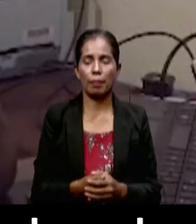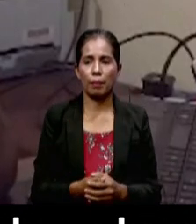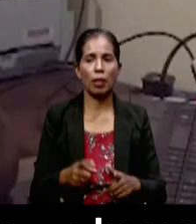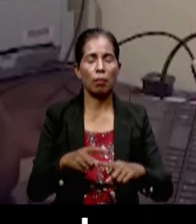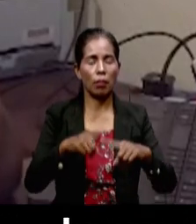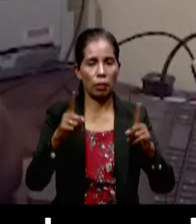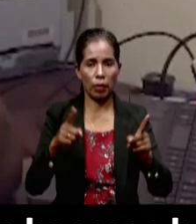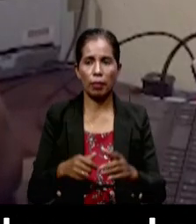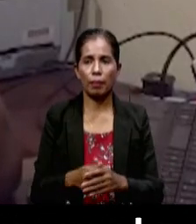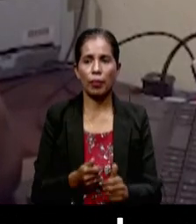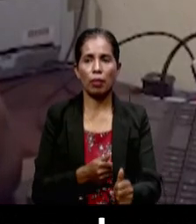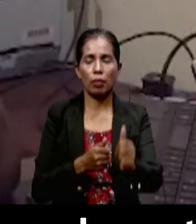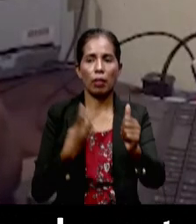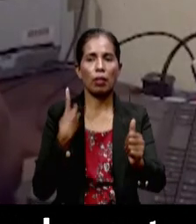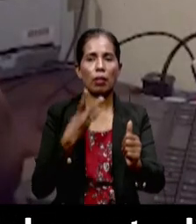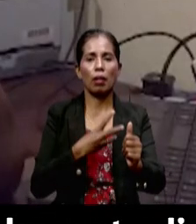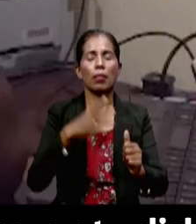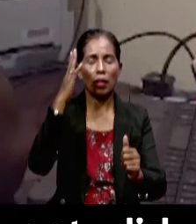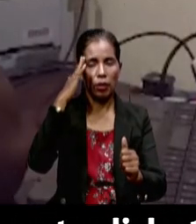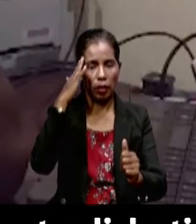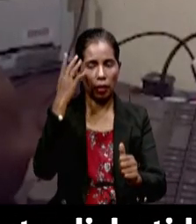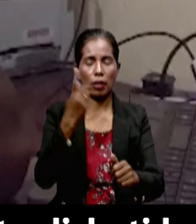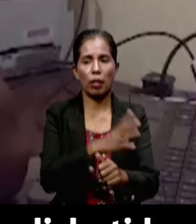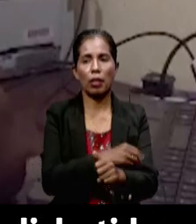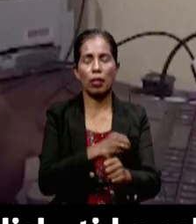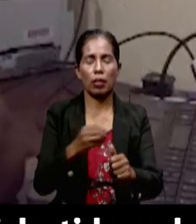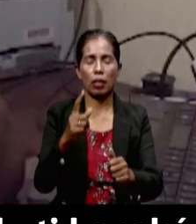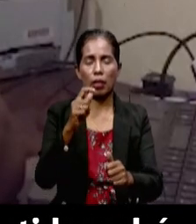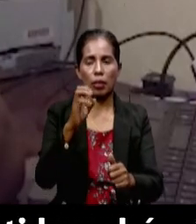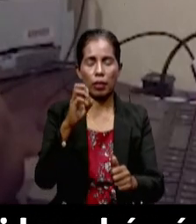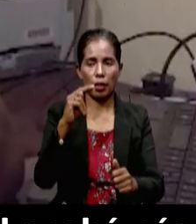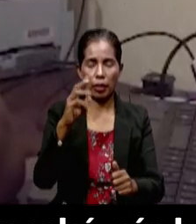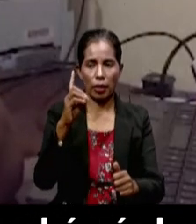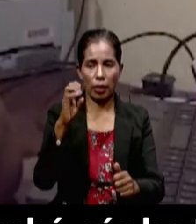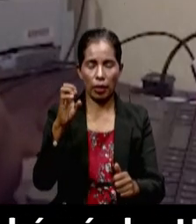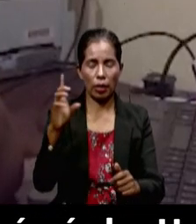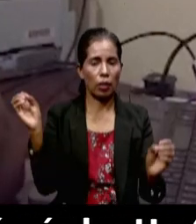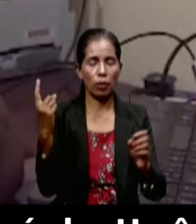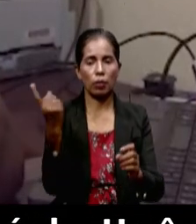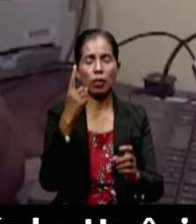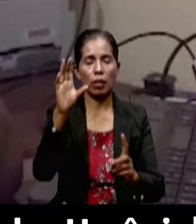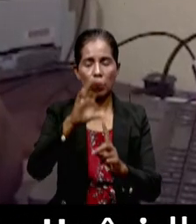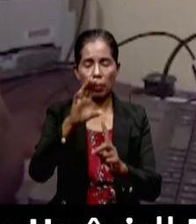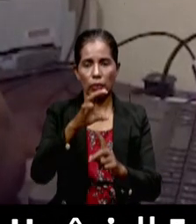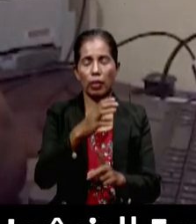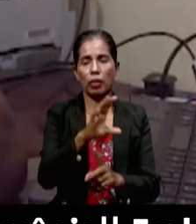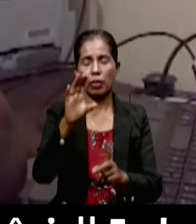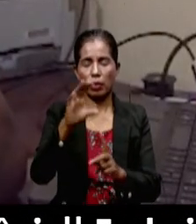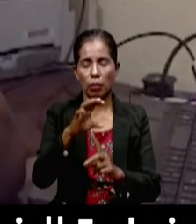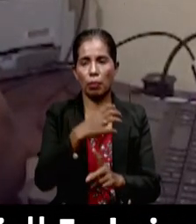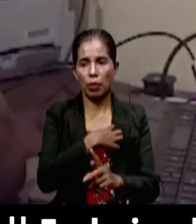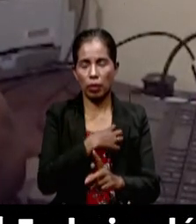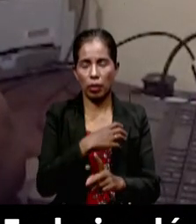be tuir bati be a minha tene kata tender demos da laos ia comando mas be nina competição